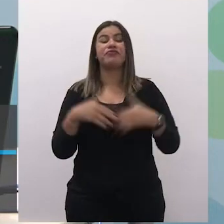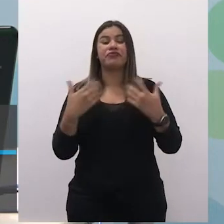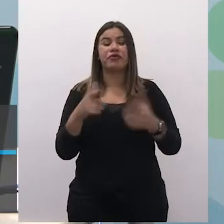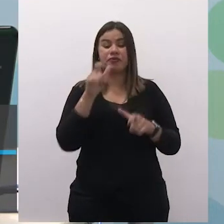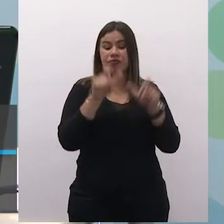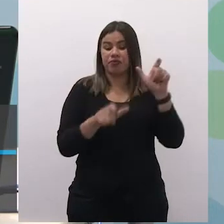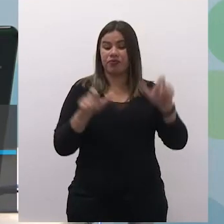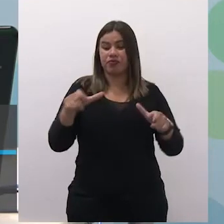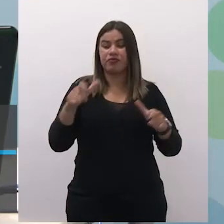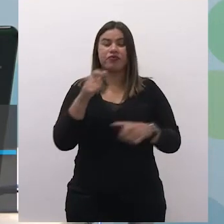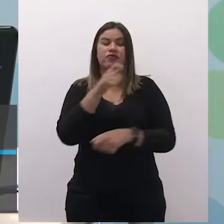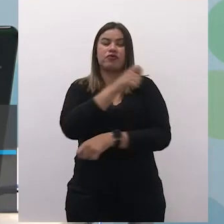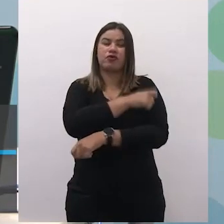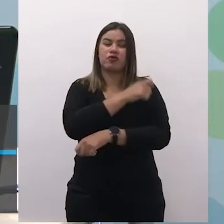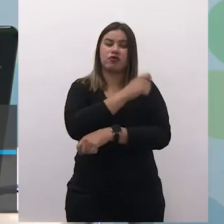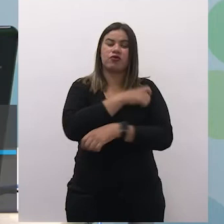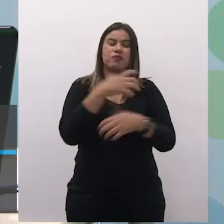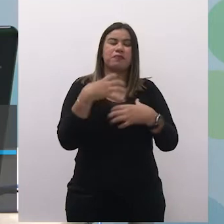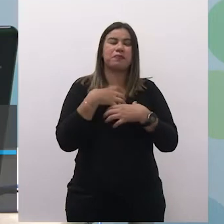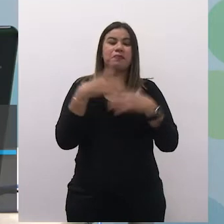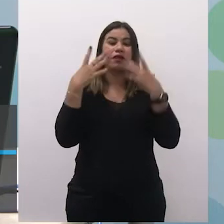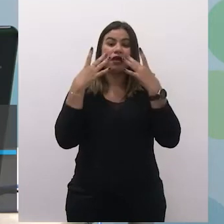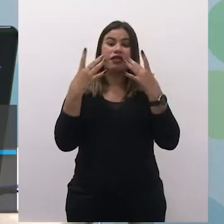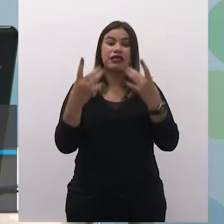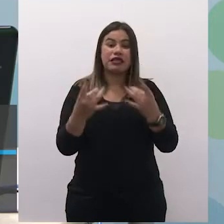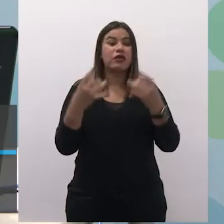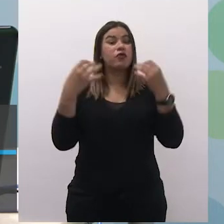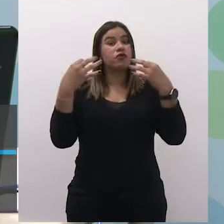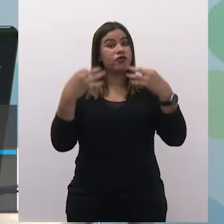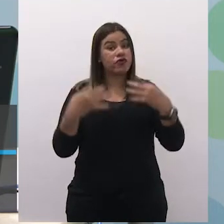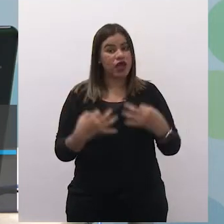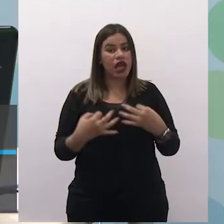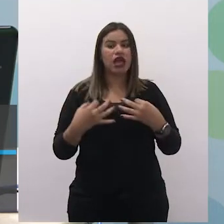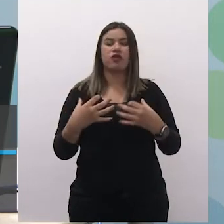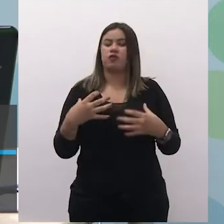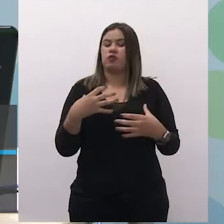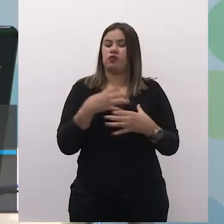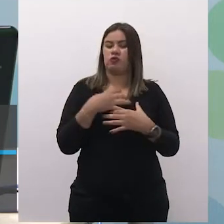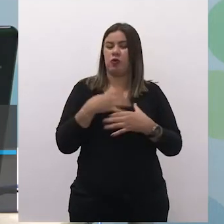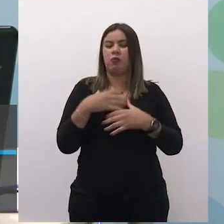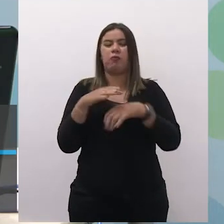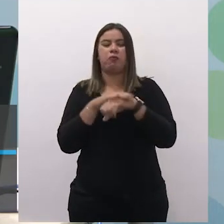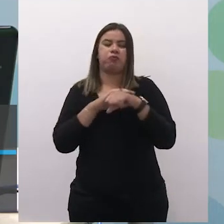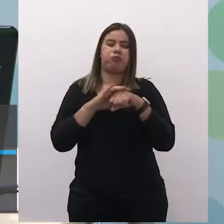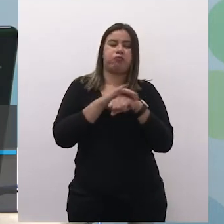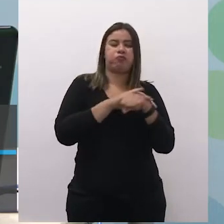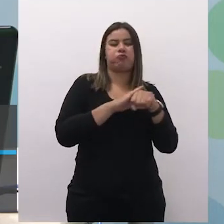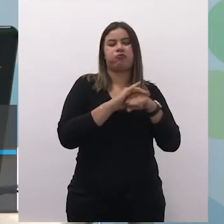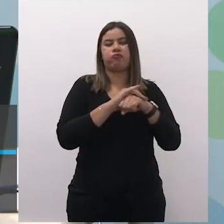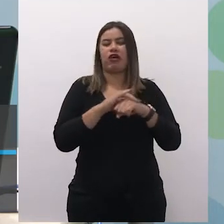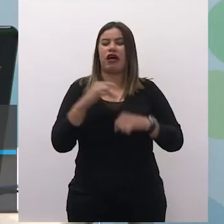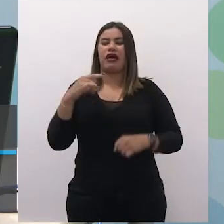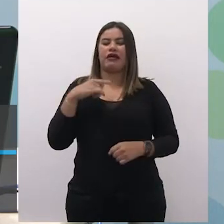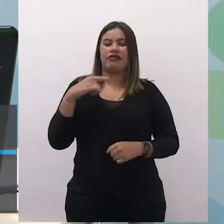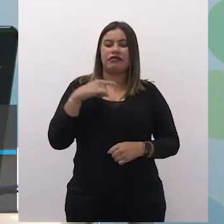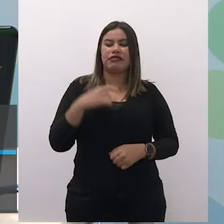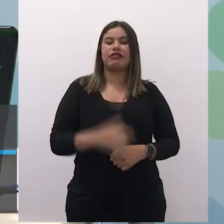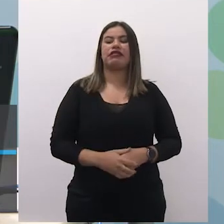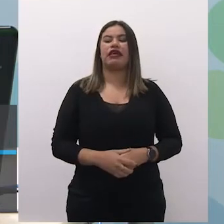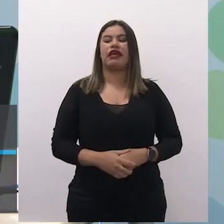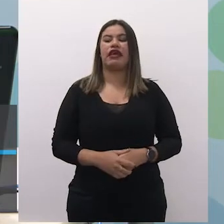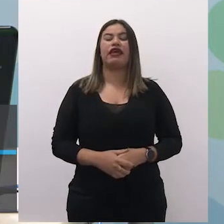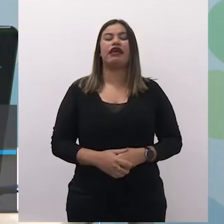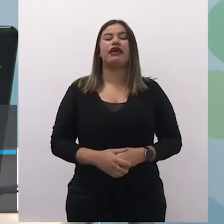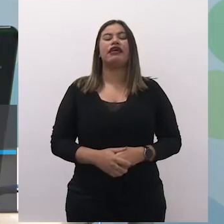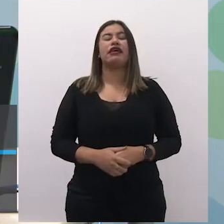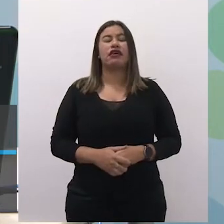se sente ouvido dentro da escola, sente que esse diálogo faz sentido para ele, que ele tem um